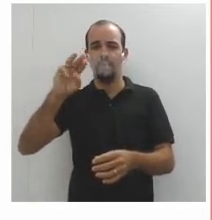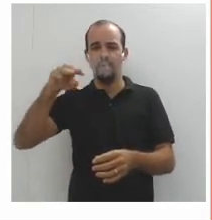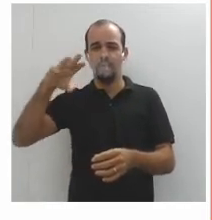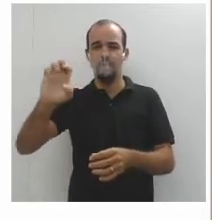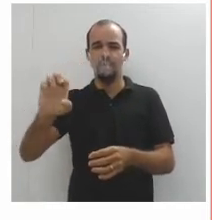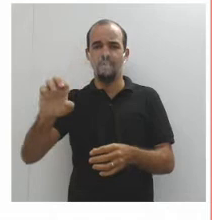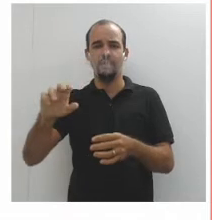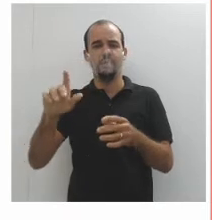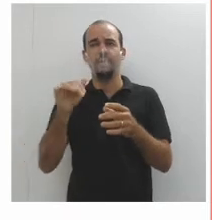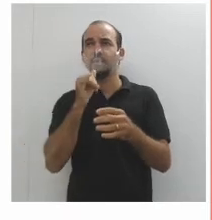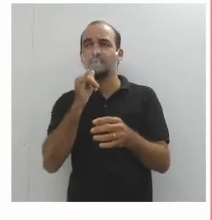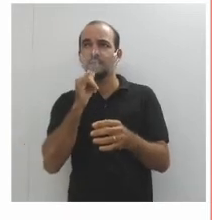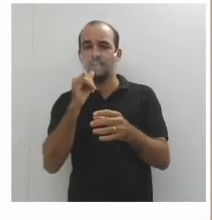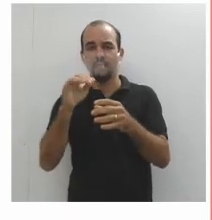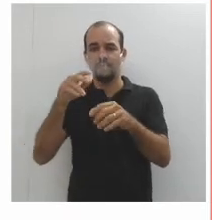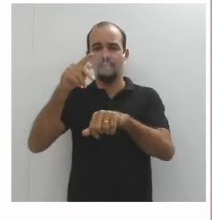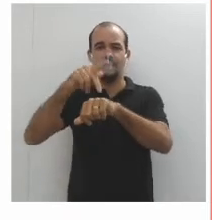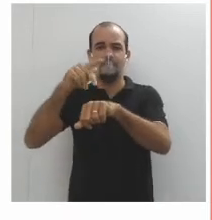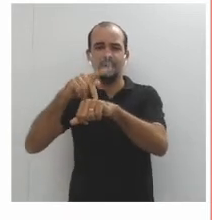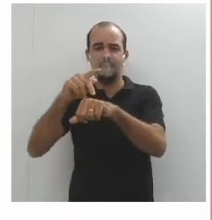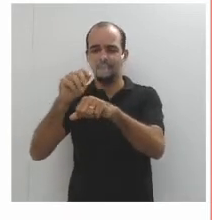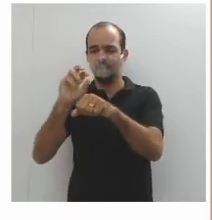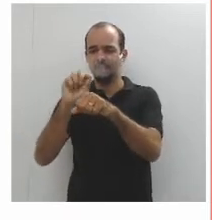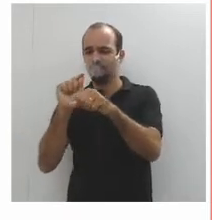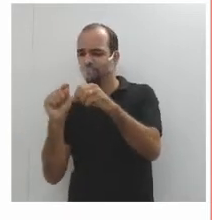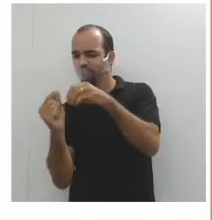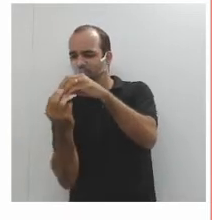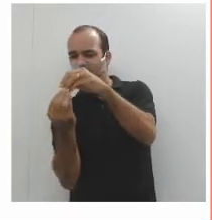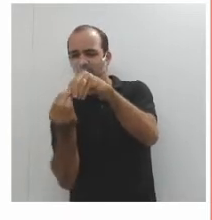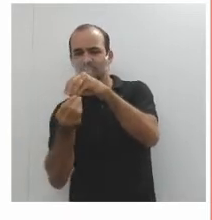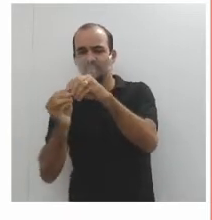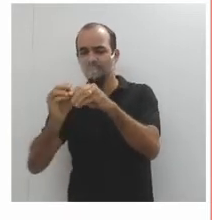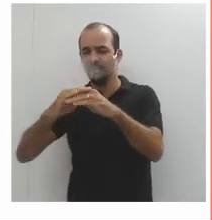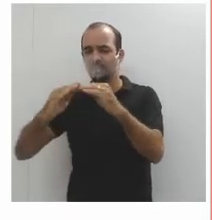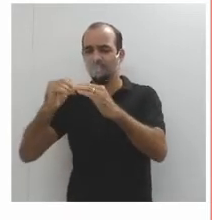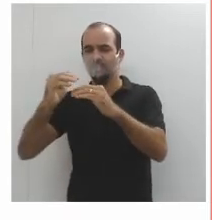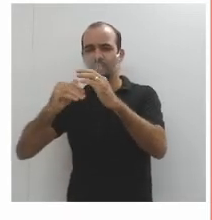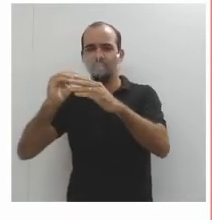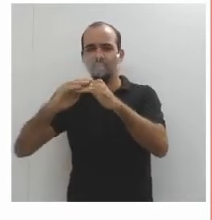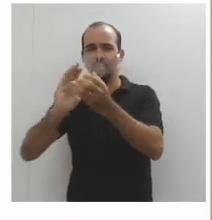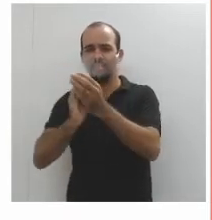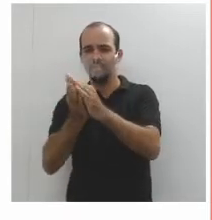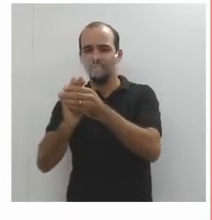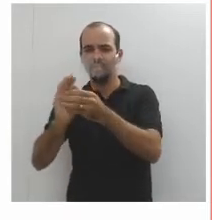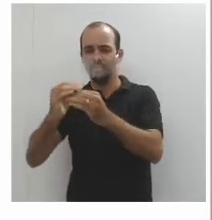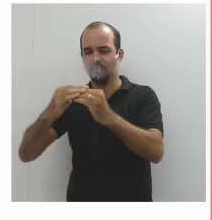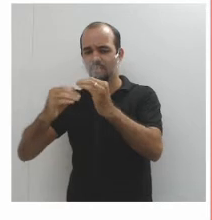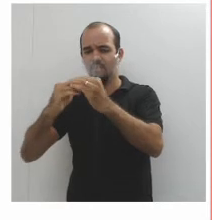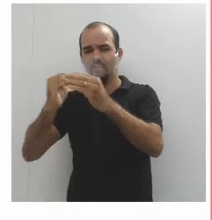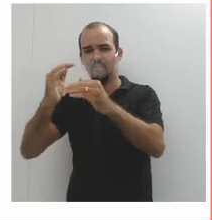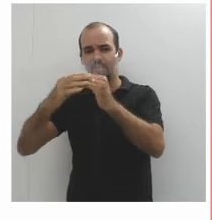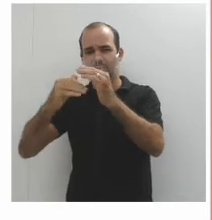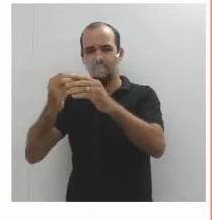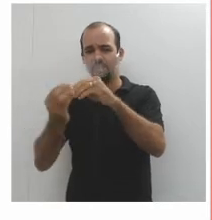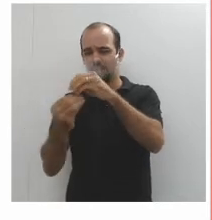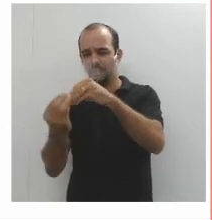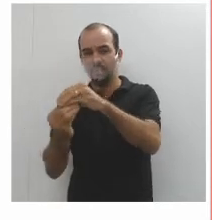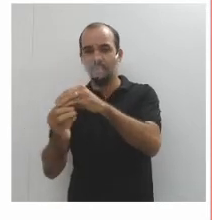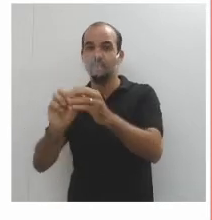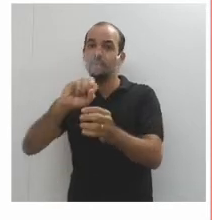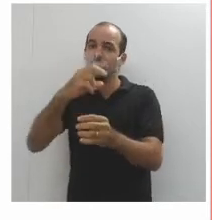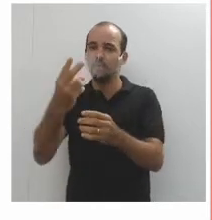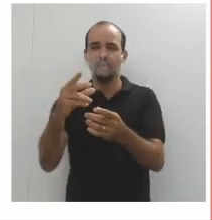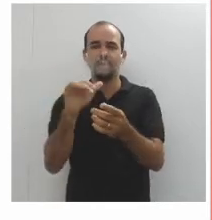pontos escuros, ou até como é o caso da madeira com diversas cores diferentes,